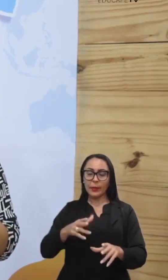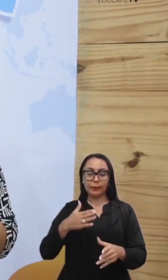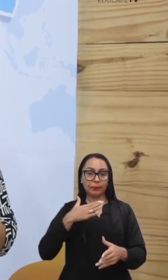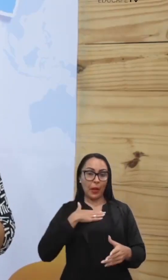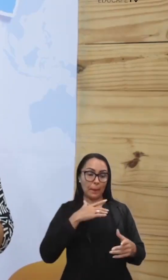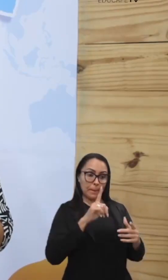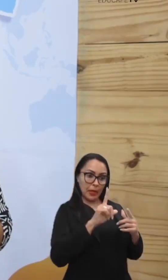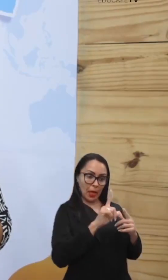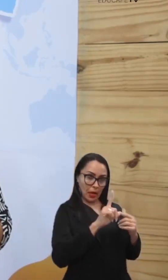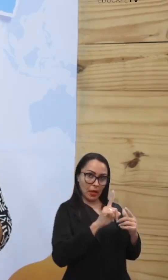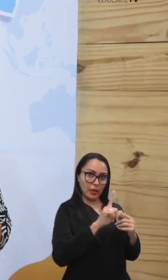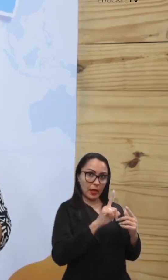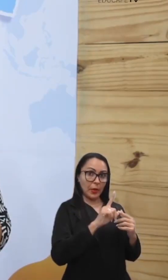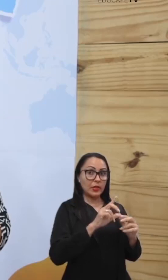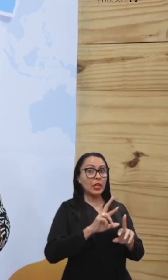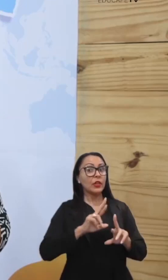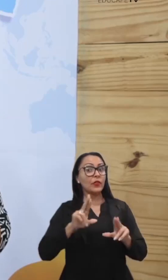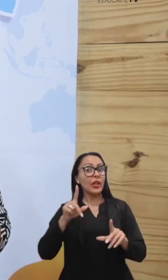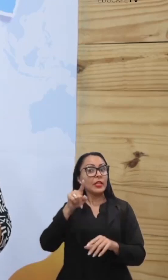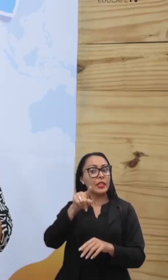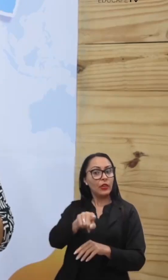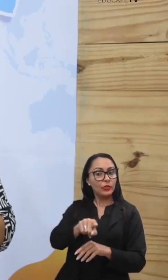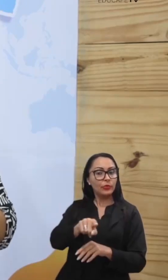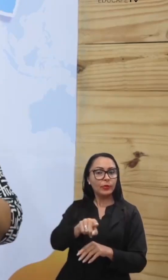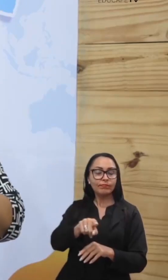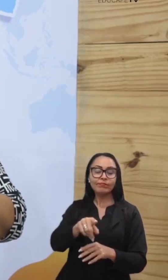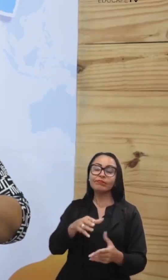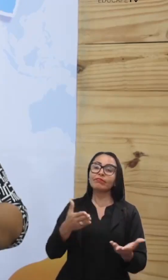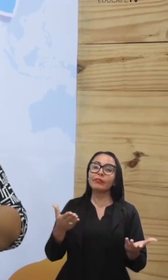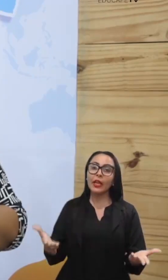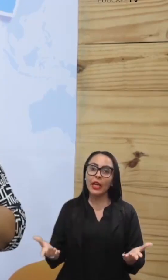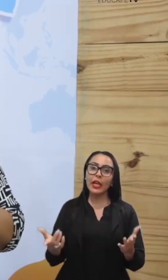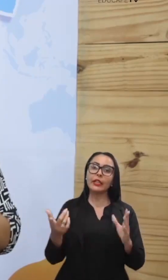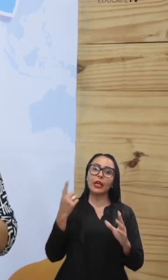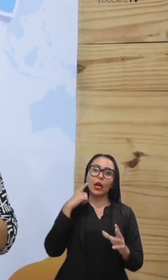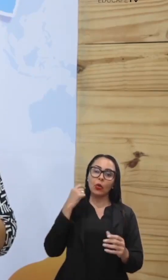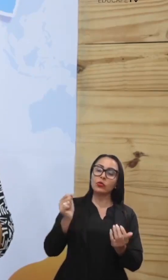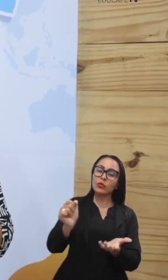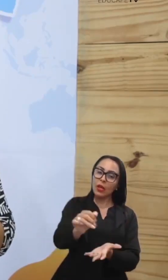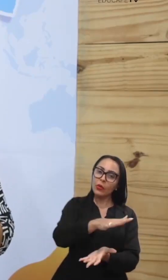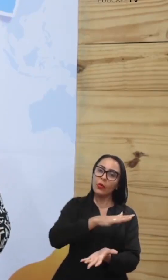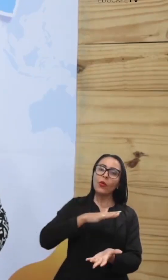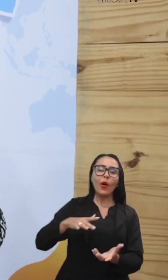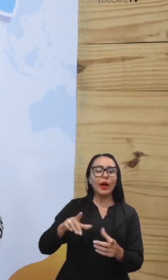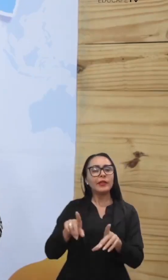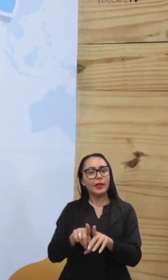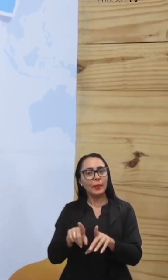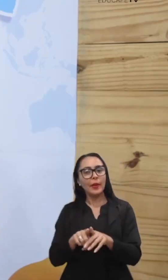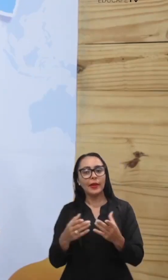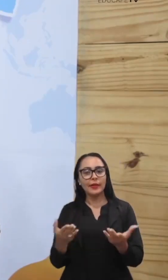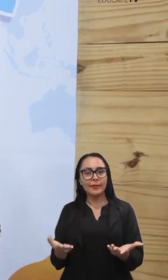pode não ser diferente da sua. Então, na escrita de sinais também é igual, tá certo?